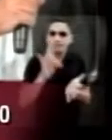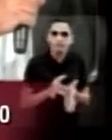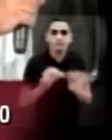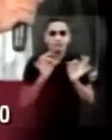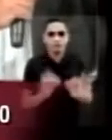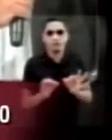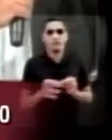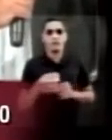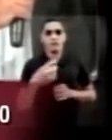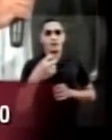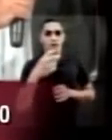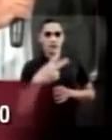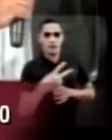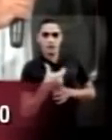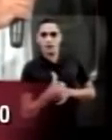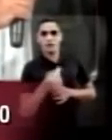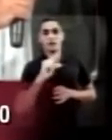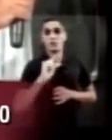Covid-19,